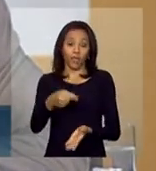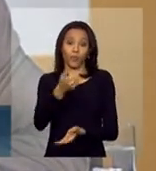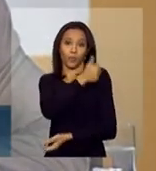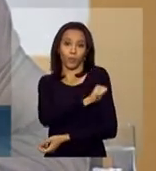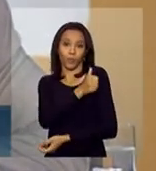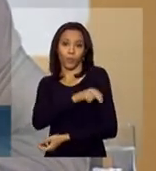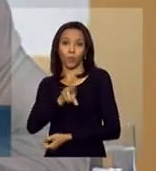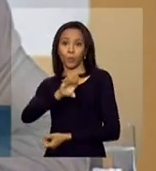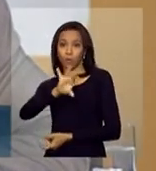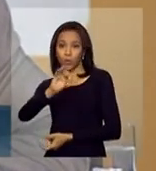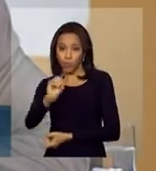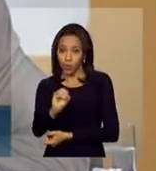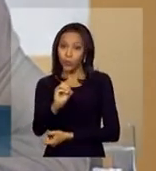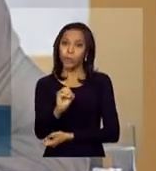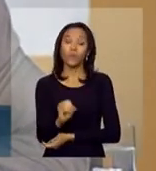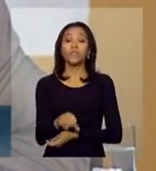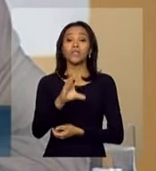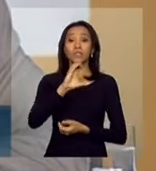o